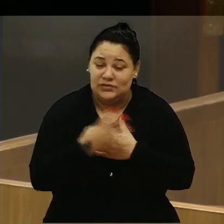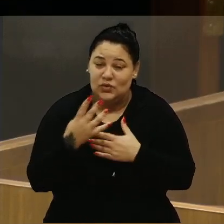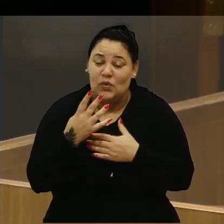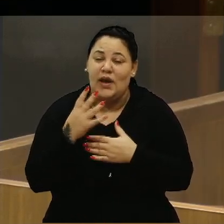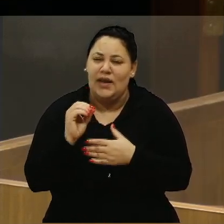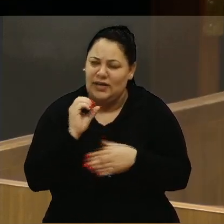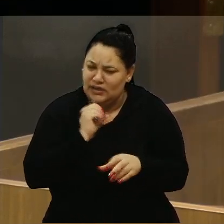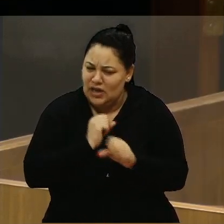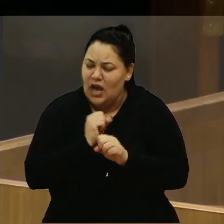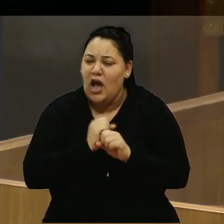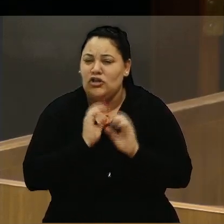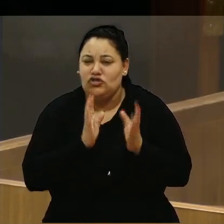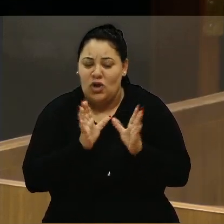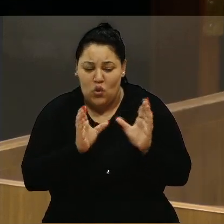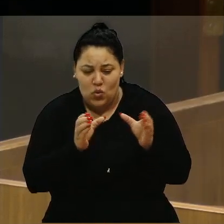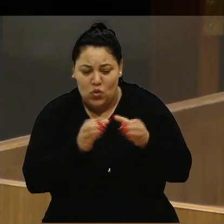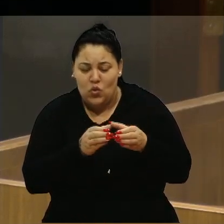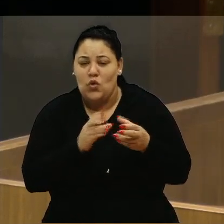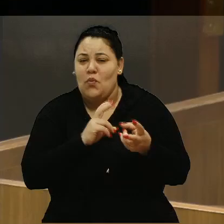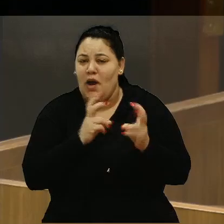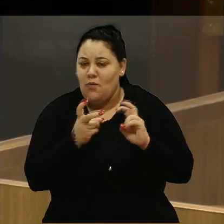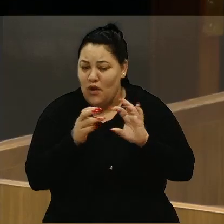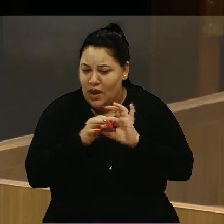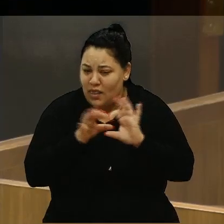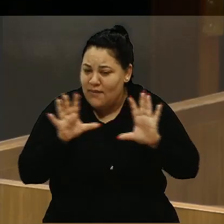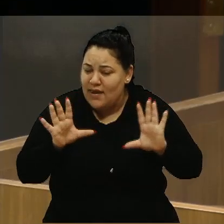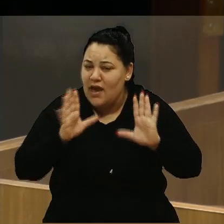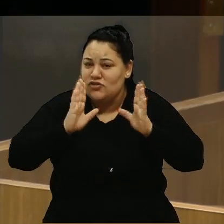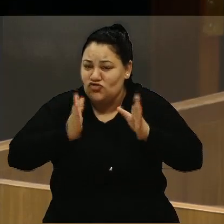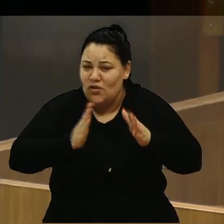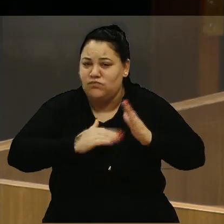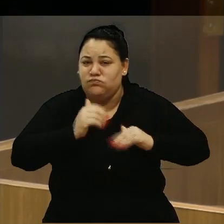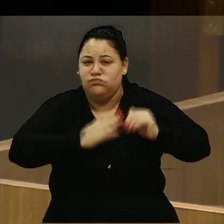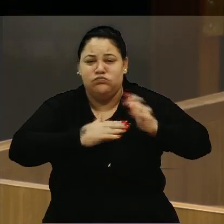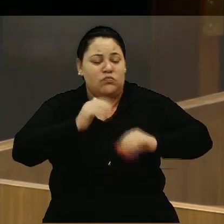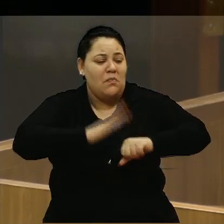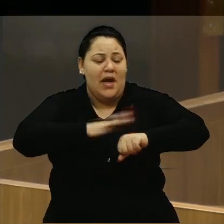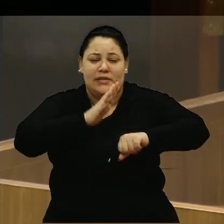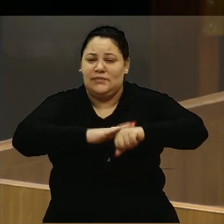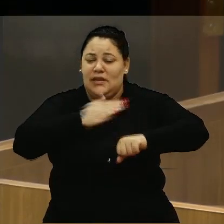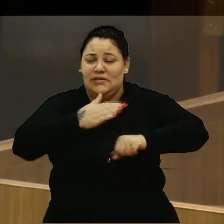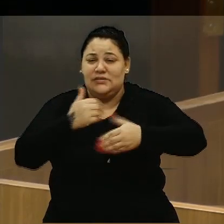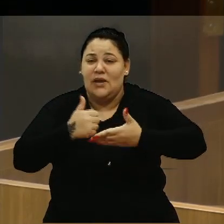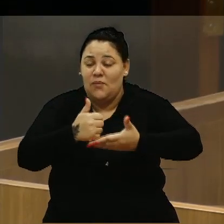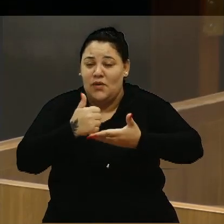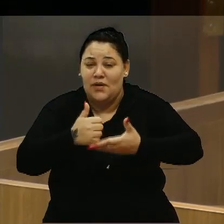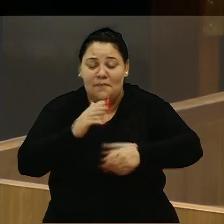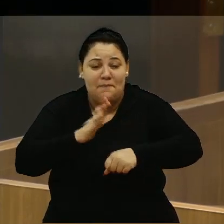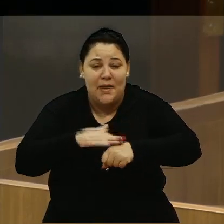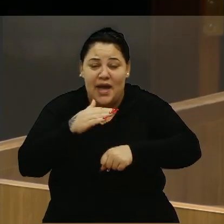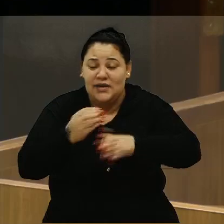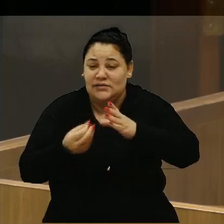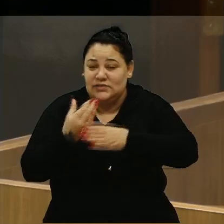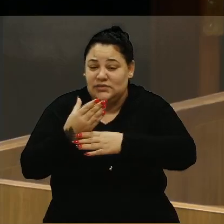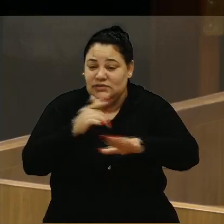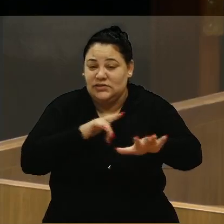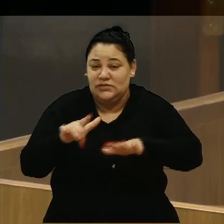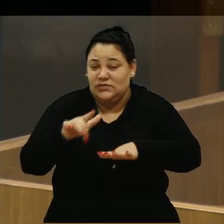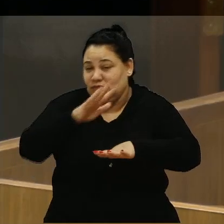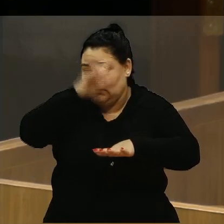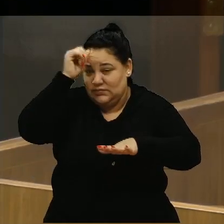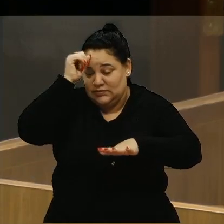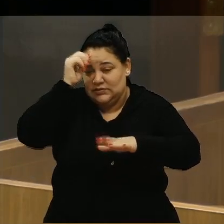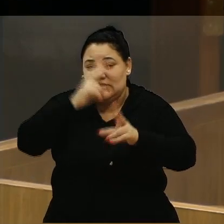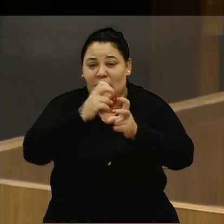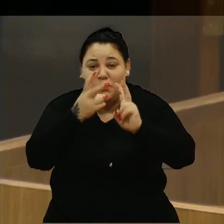décadas, o Grupo de Capoeira Liberdade floresceu em Caxias do Sul. Contribuímos para a criação da Semana Municipal da Capoeira,